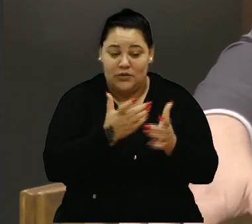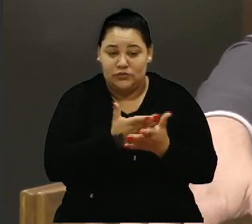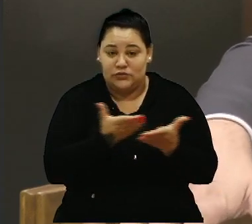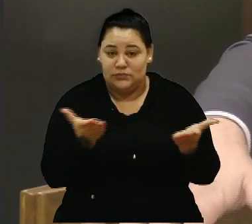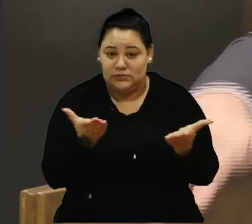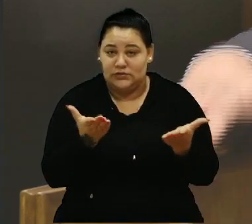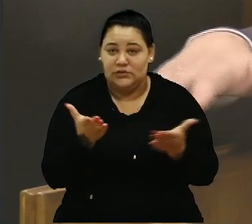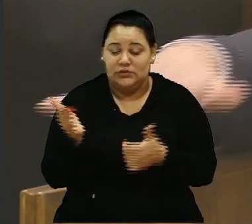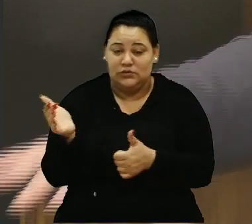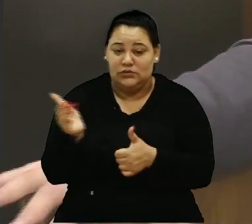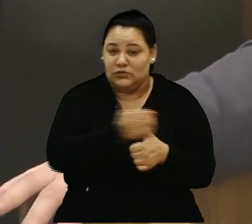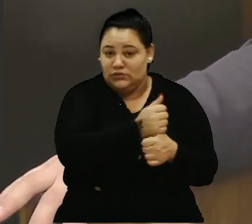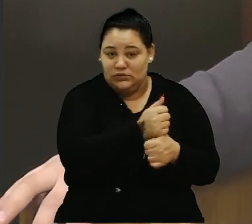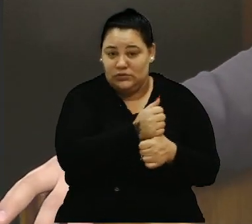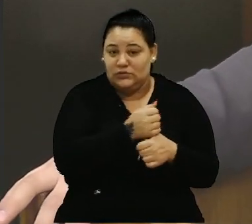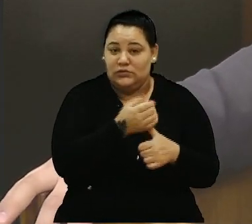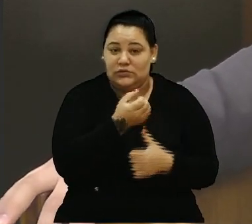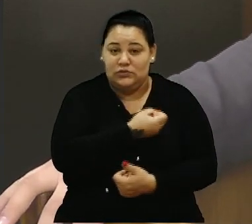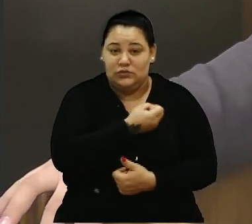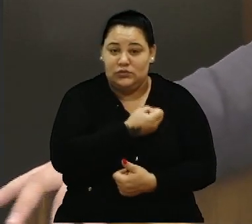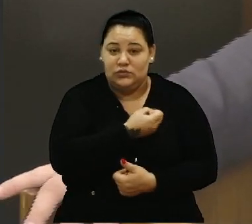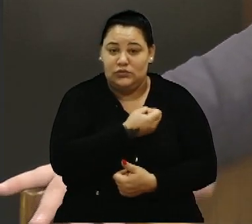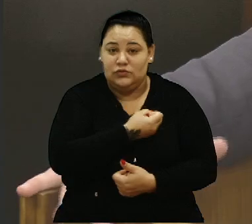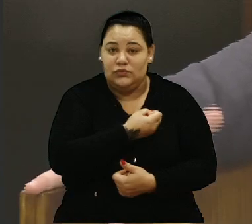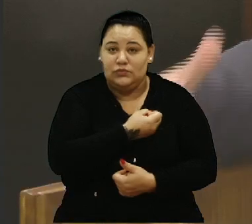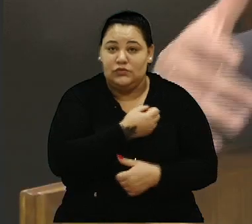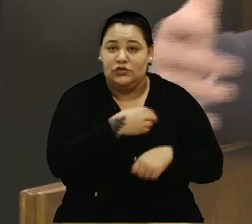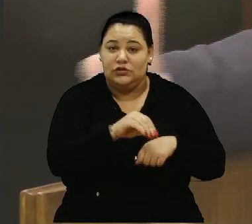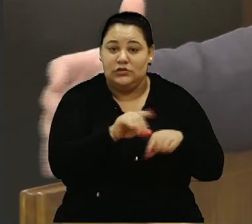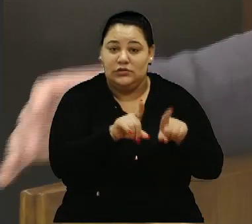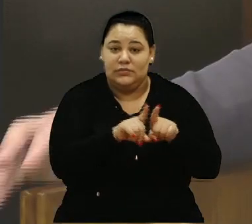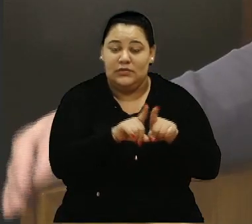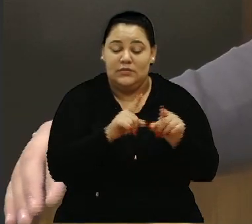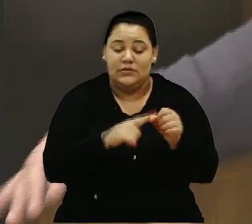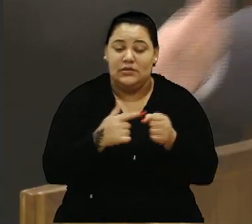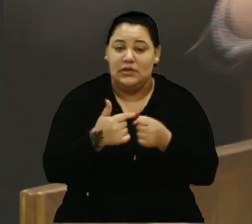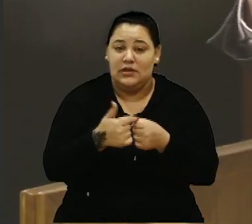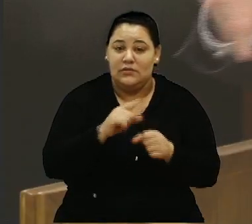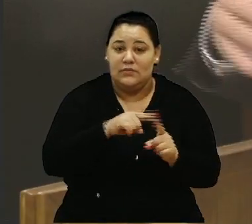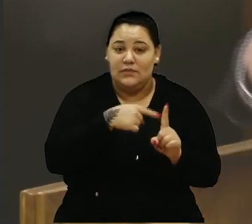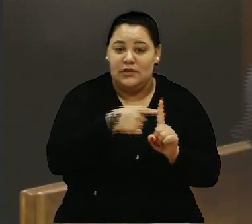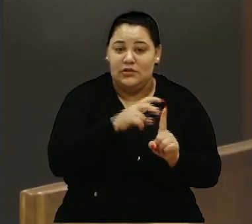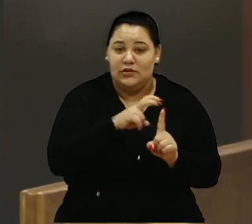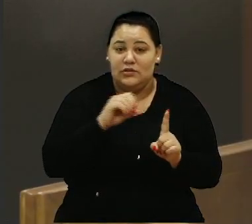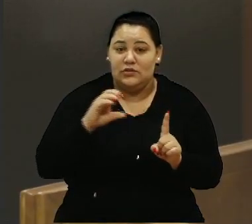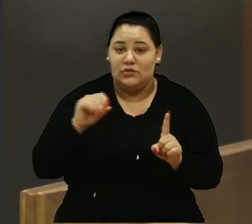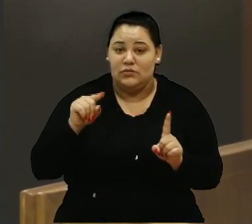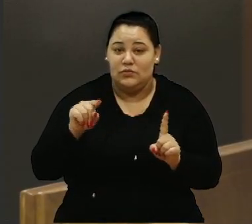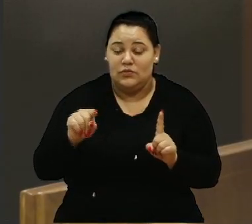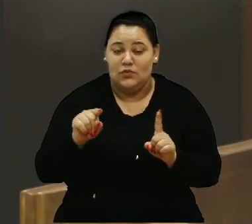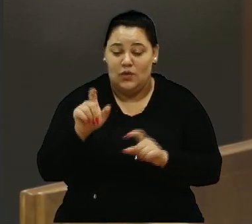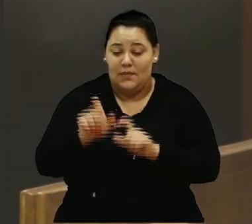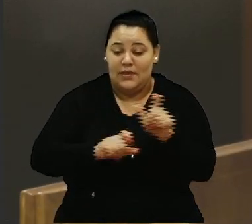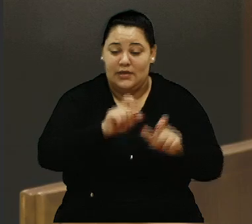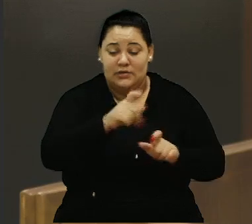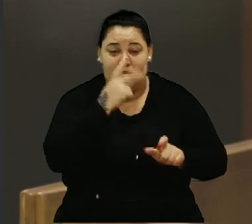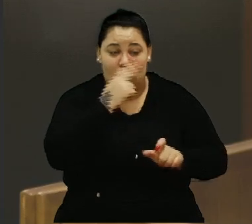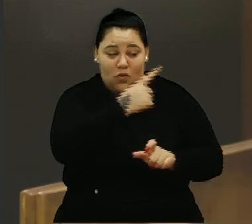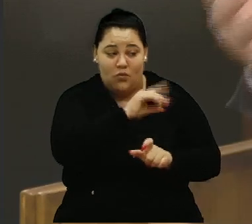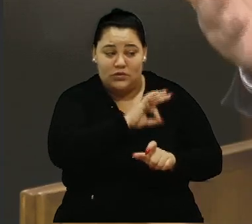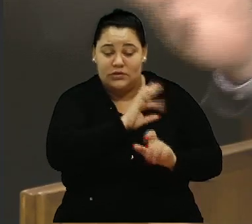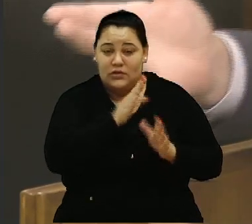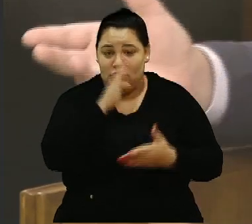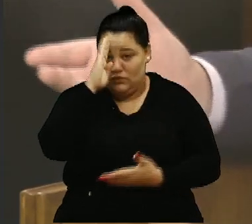Conselho Tutelar na nossa cidade, do número de conselheiros, né? É uma cidade com mais de 500 mil habitantes, como já foi dito aqui, inclusive, pelo coronel nessa manhã,